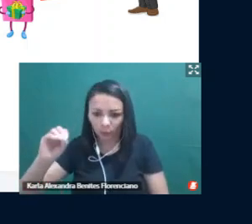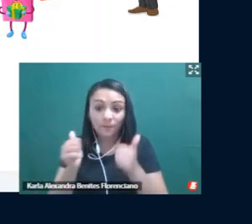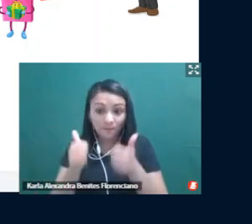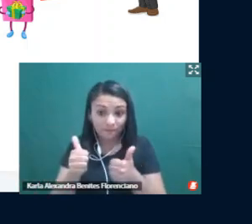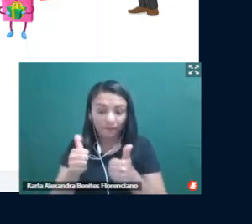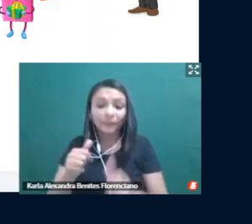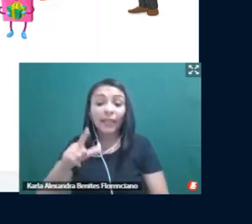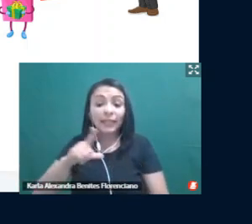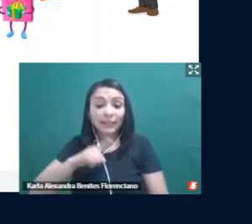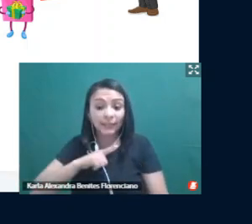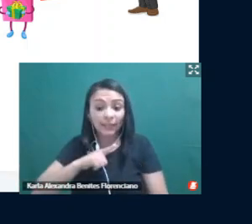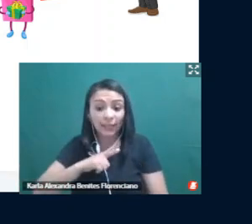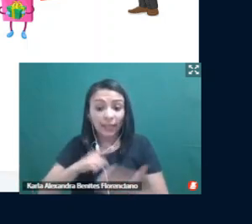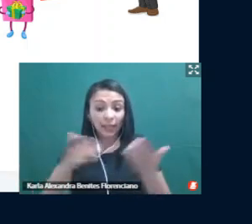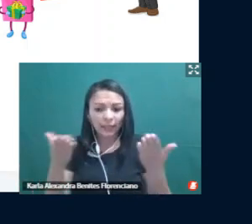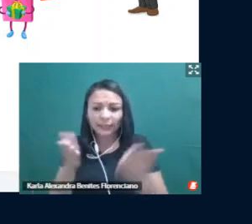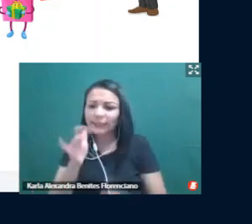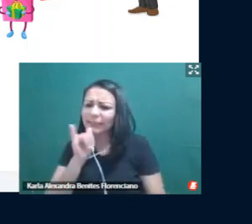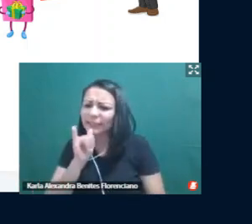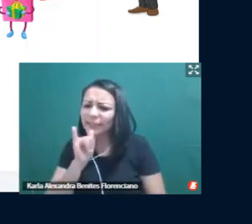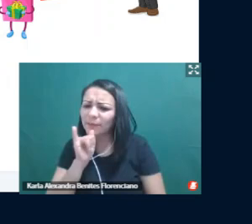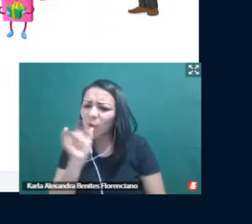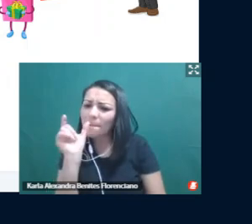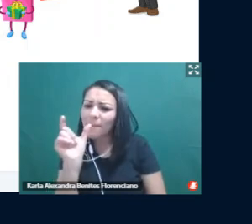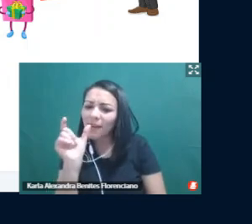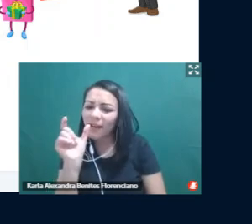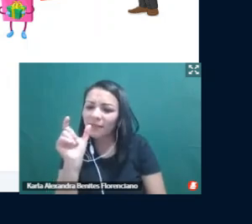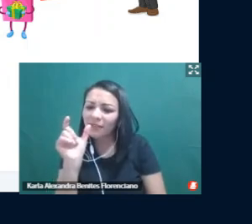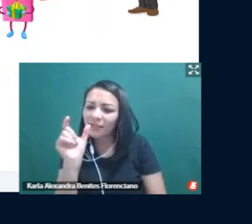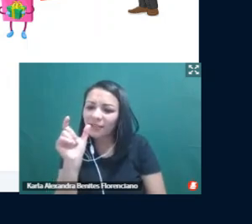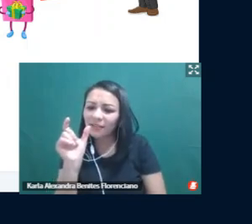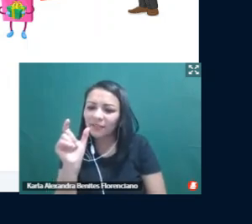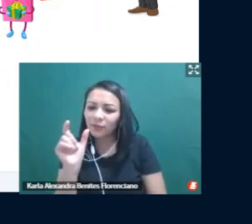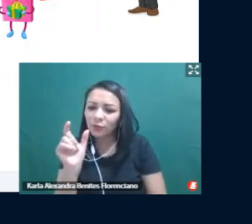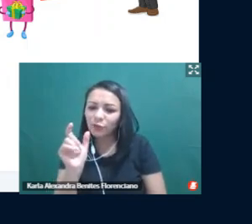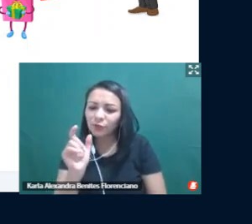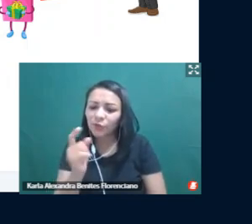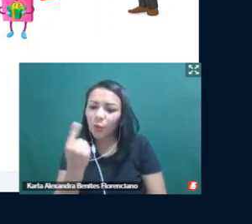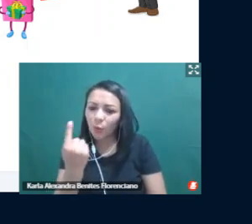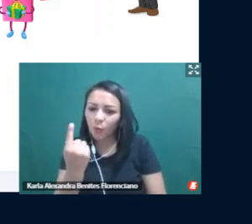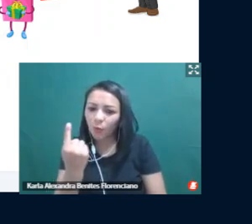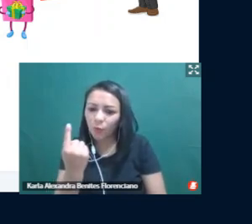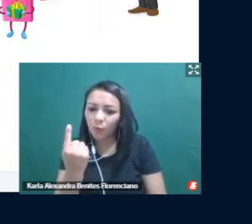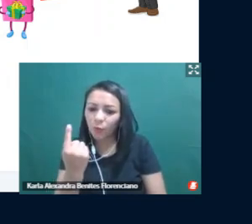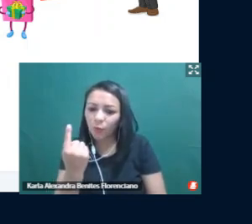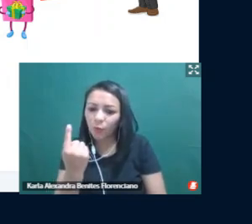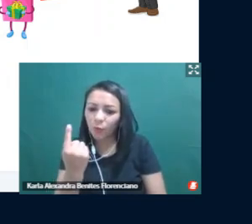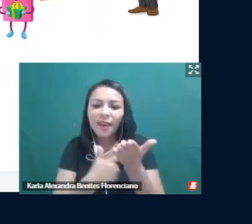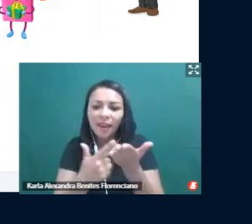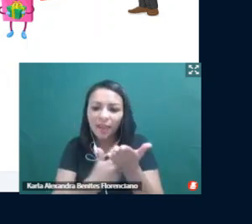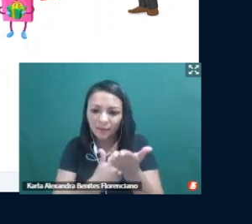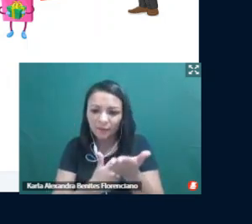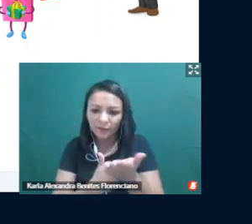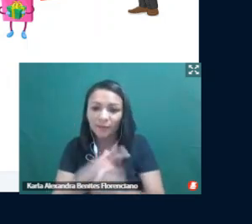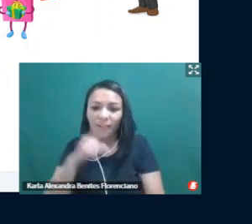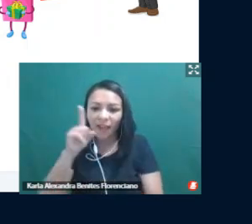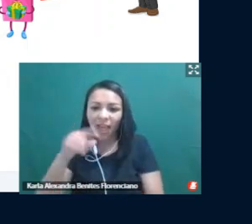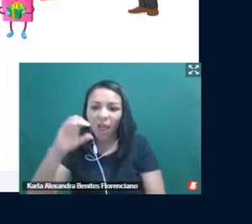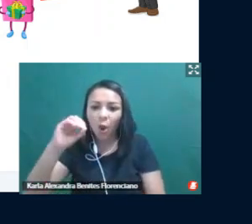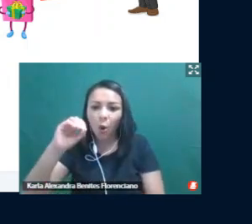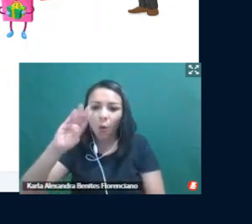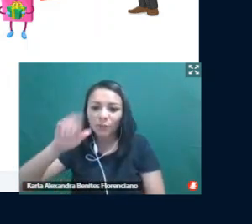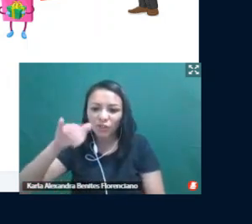tenho aqui um objeto direto, que é um livro, e um